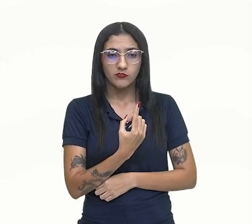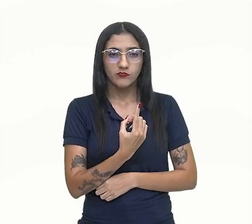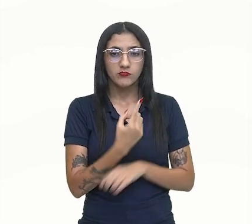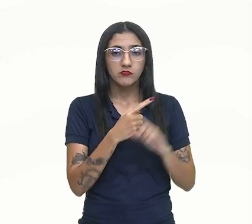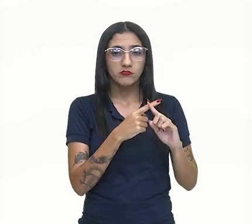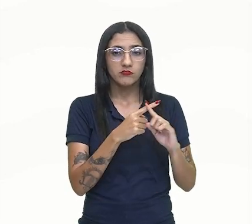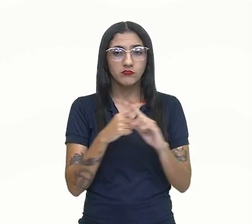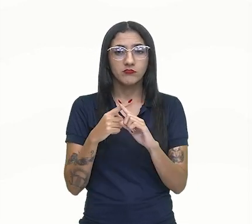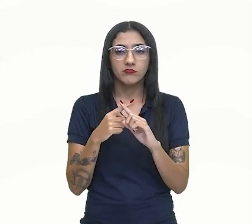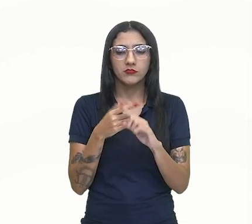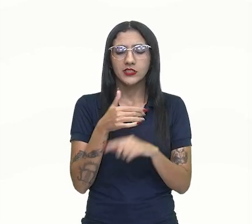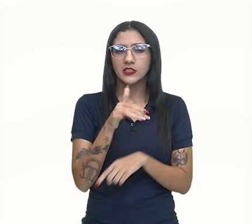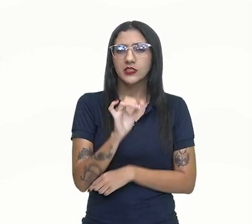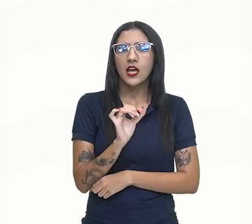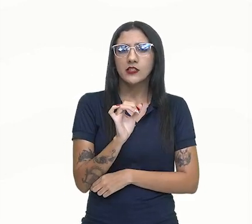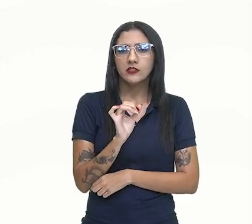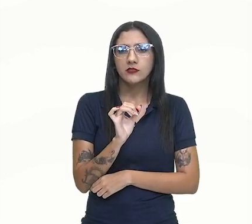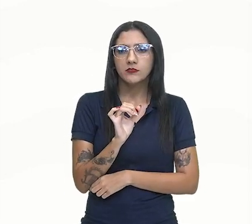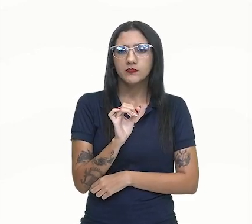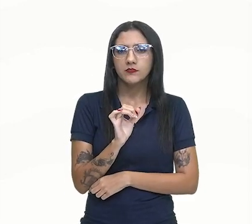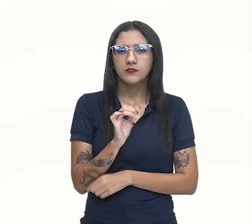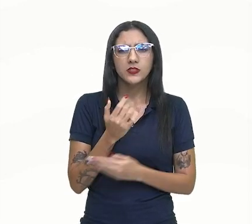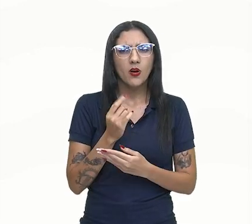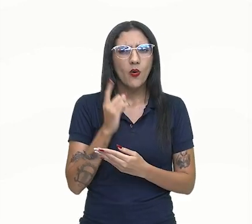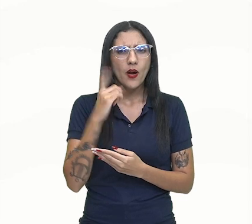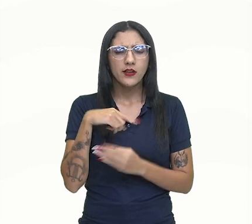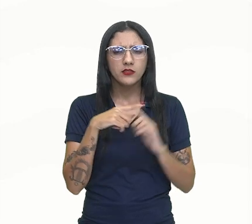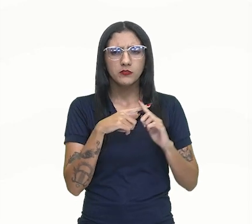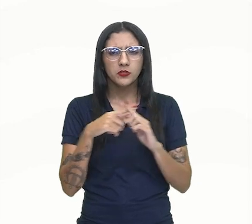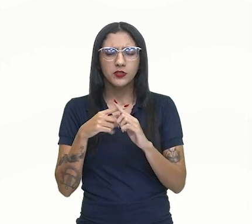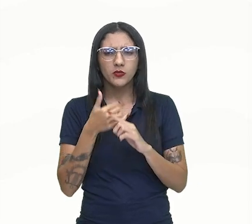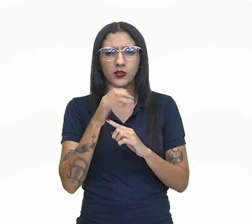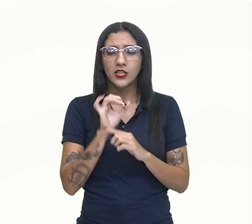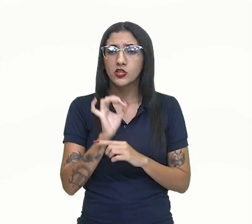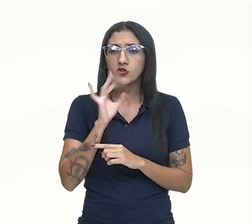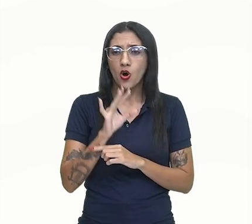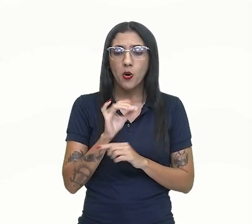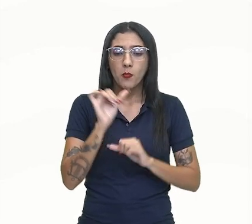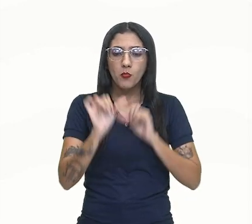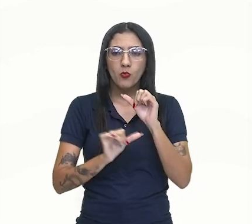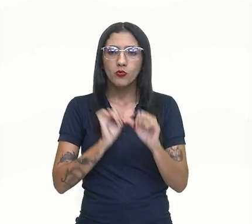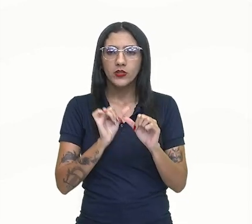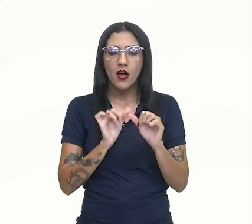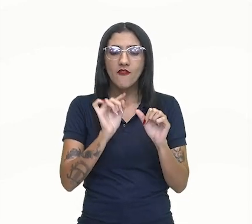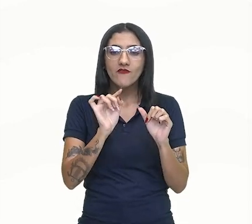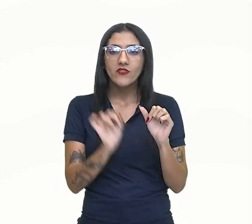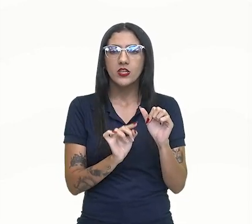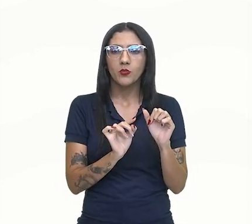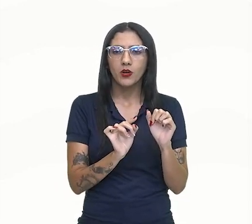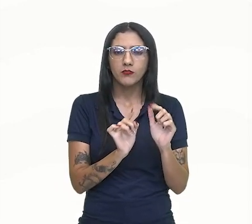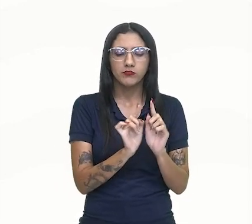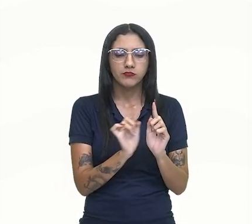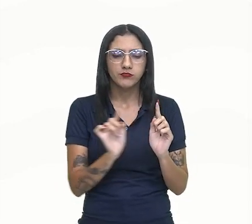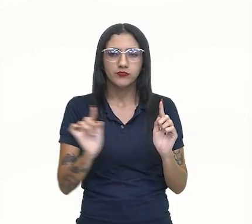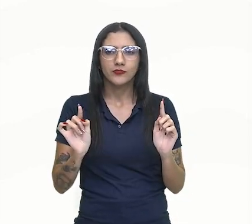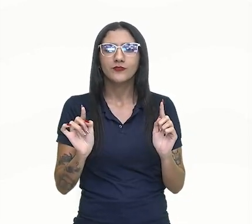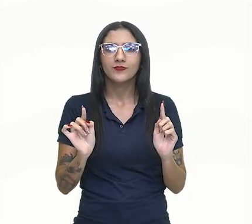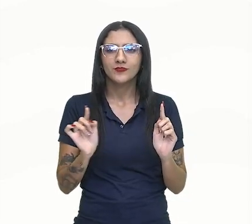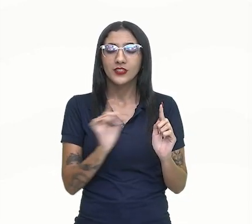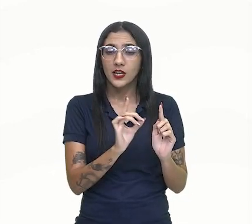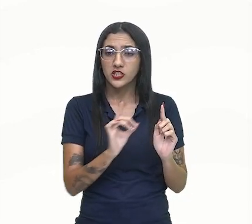e multiplicar por 10. A multiplicação por 10, basta você deslocar a vírgula. No caso aqui, para